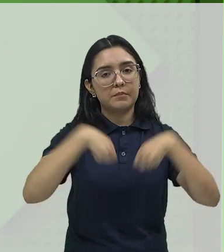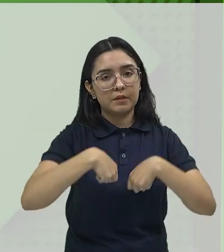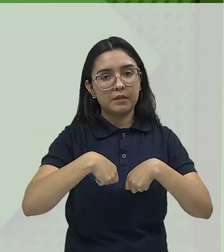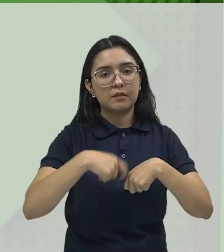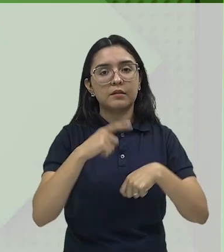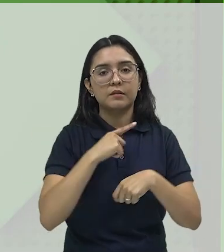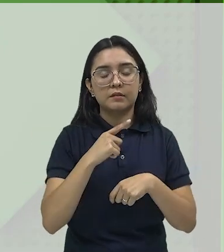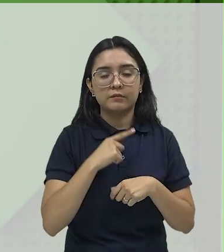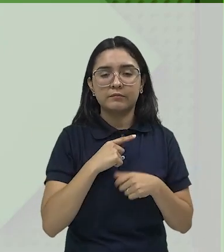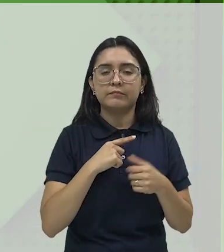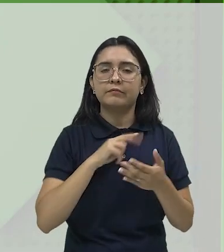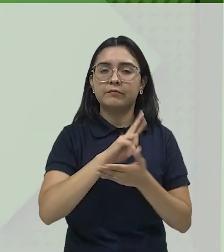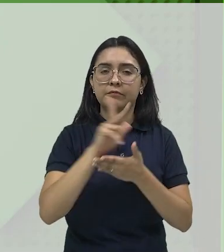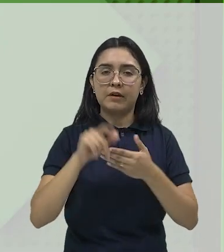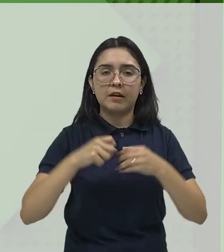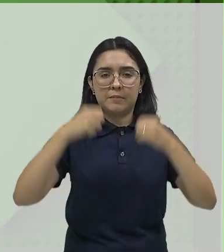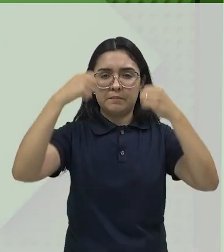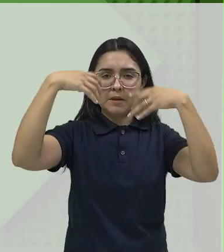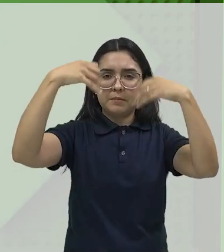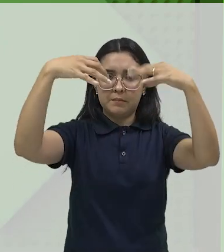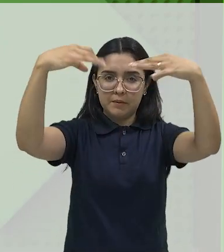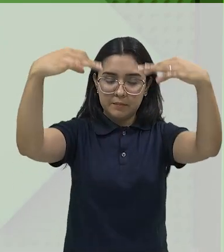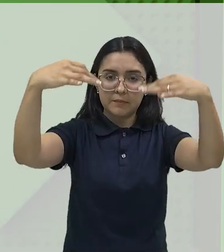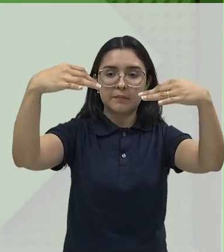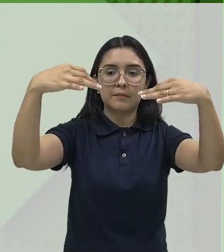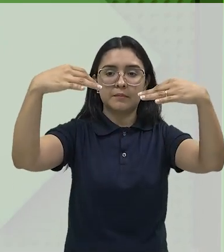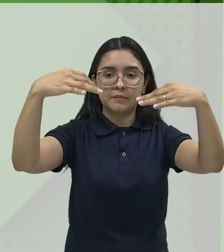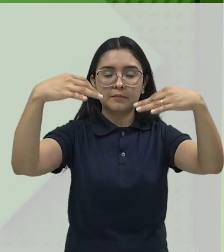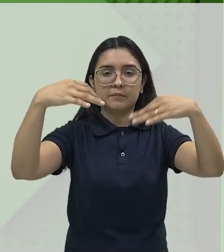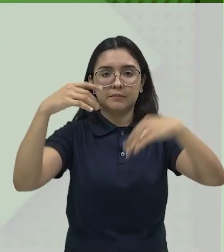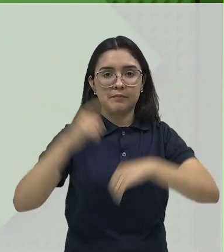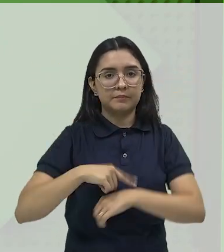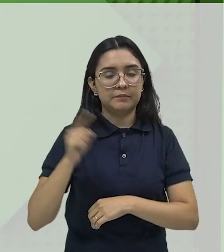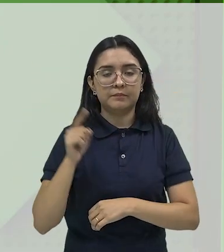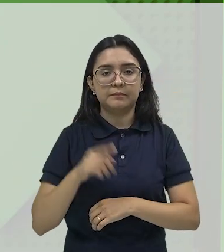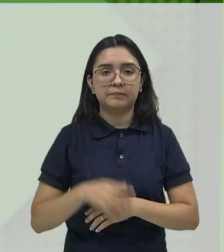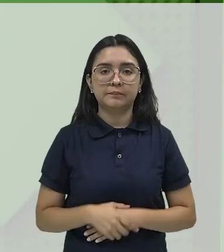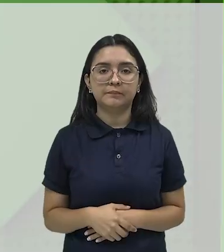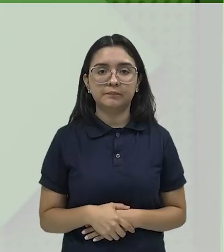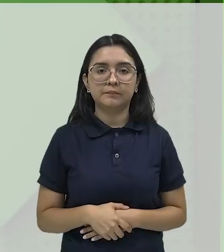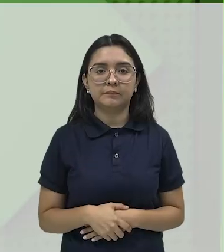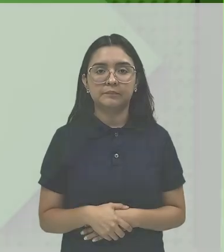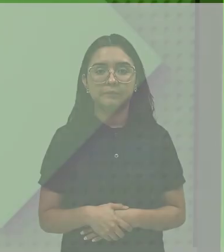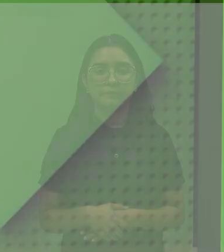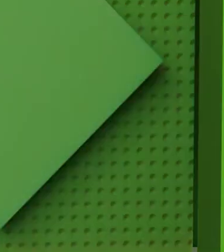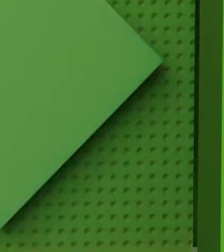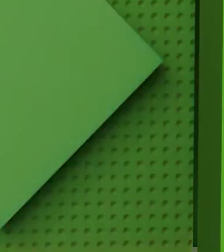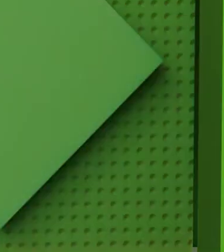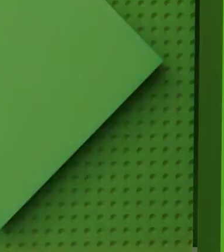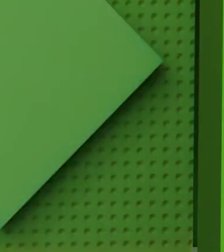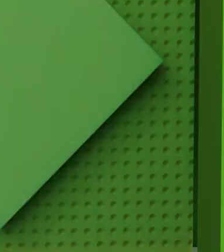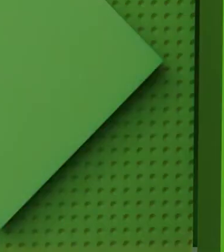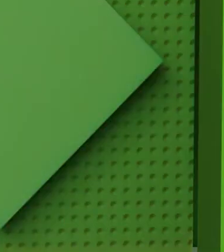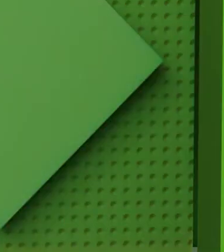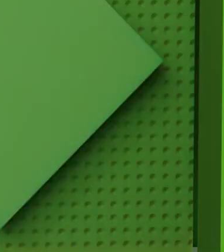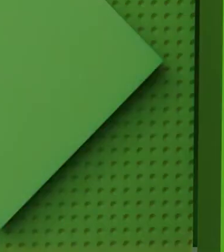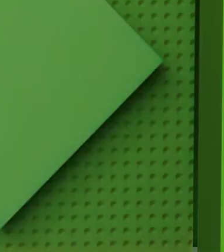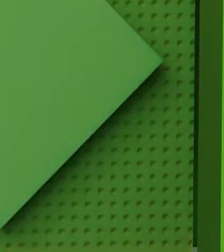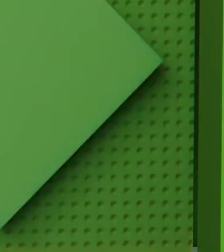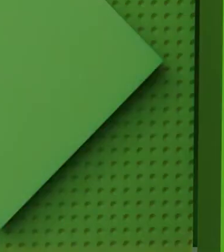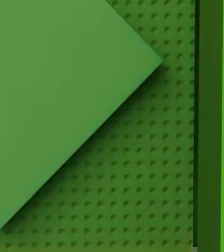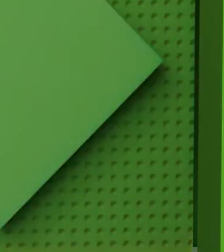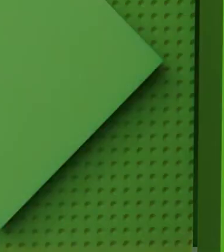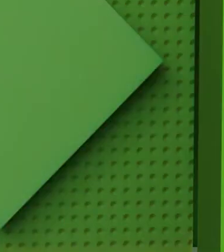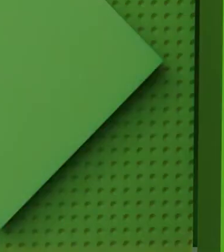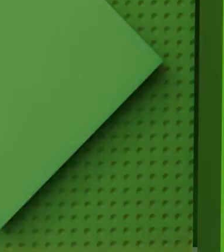que várias lâmpadas sejam acesas ao mesmo tempo, né? Então, a gente tem esses